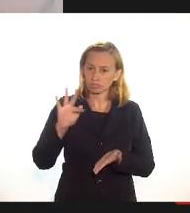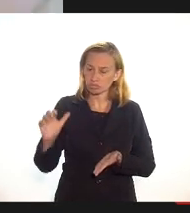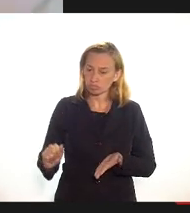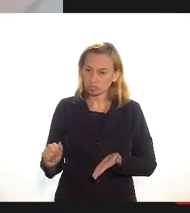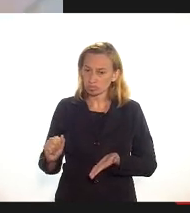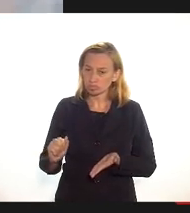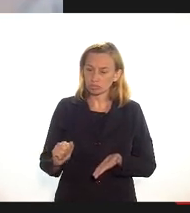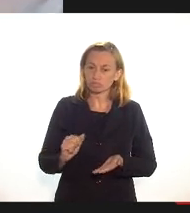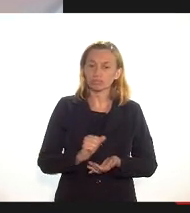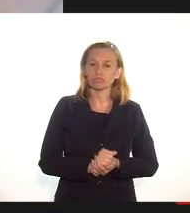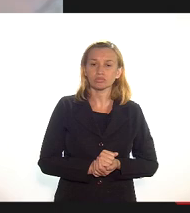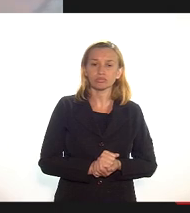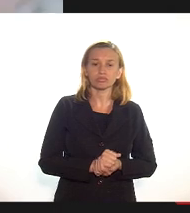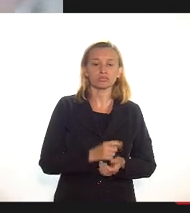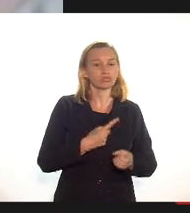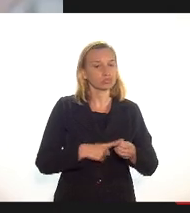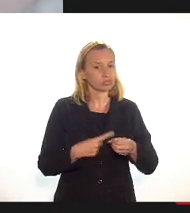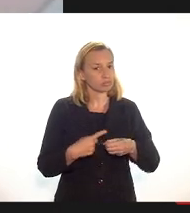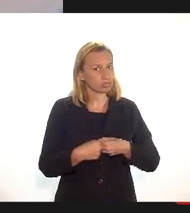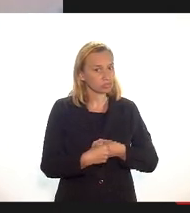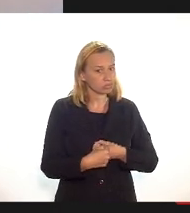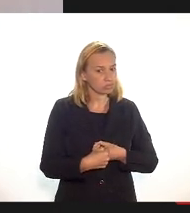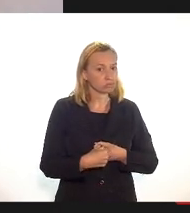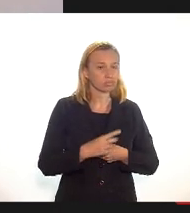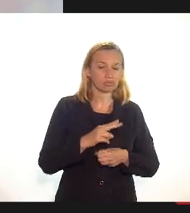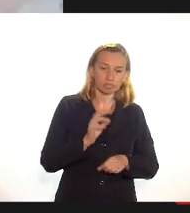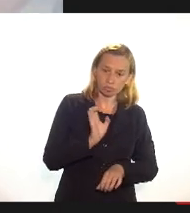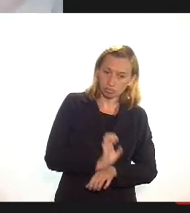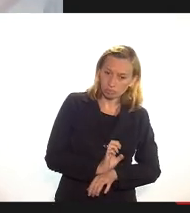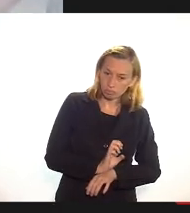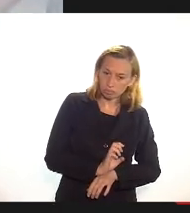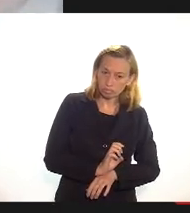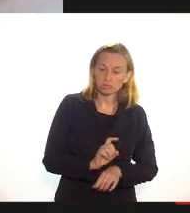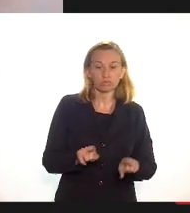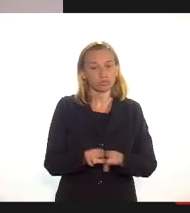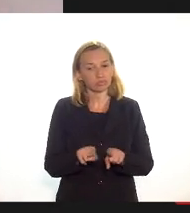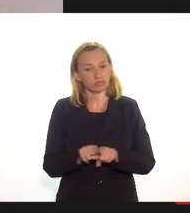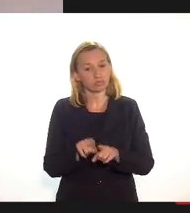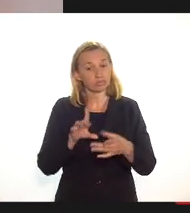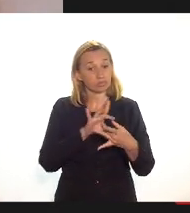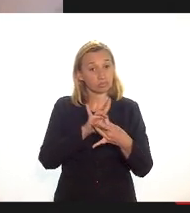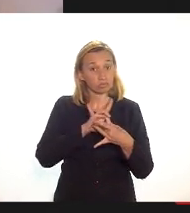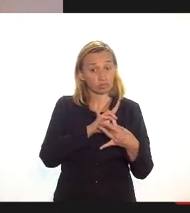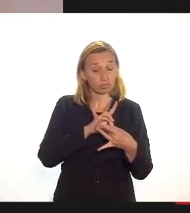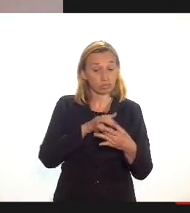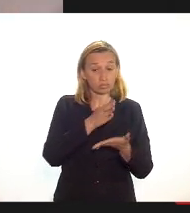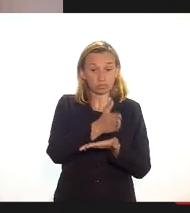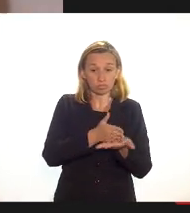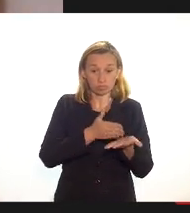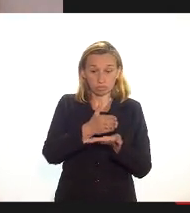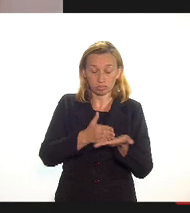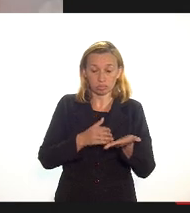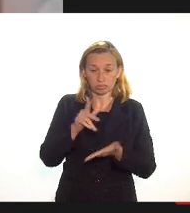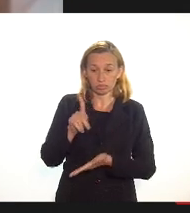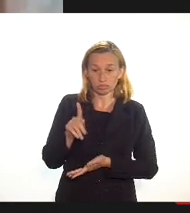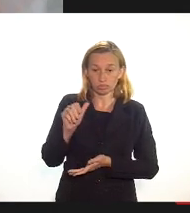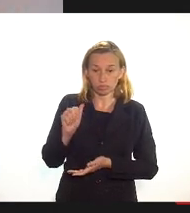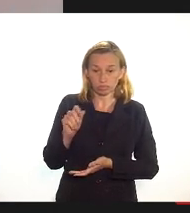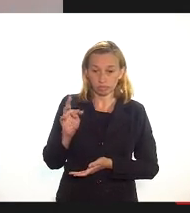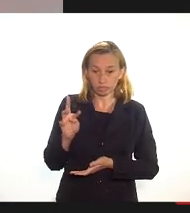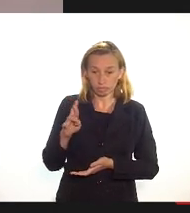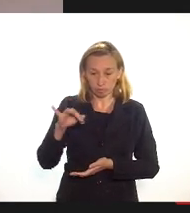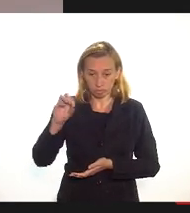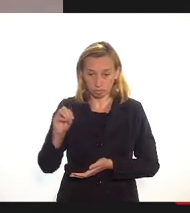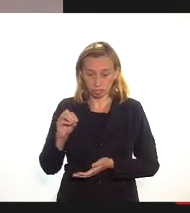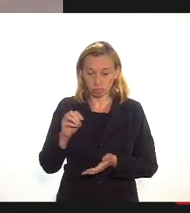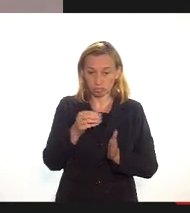no caso do município, como do Estado, como também da União, chama divisão de patrimônio. Eu queria que fosse